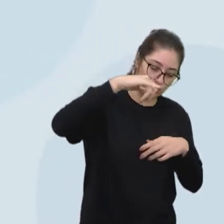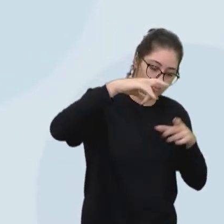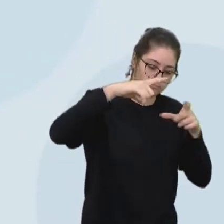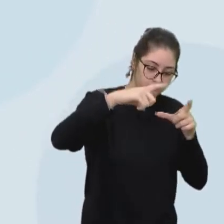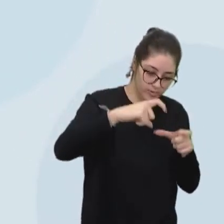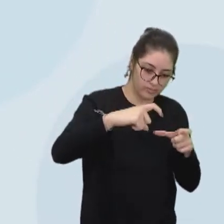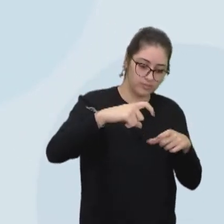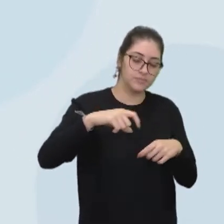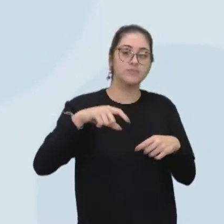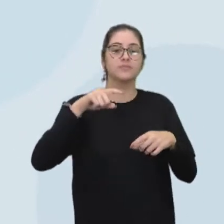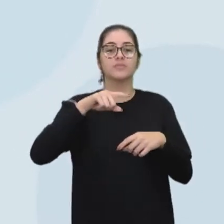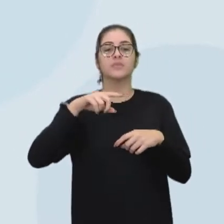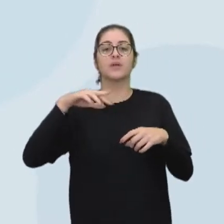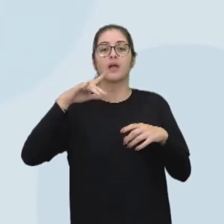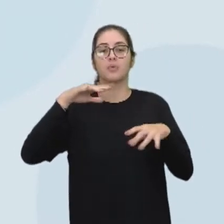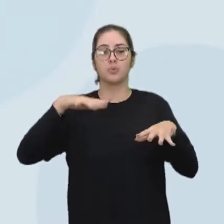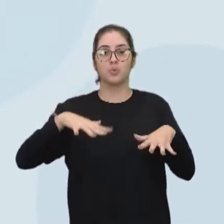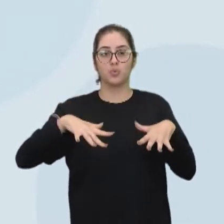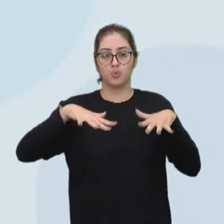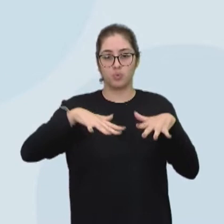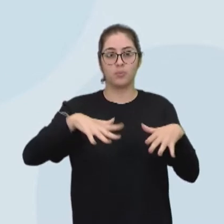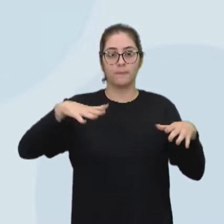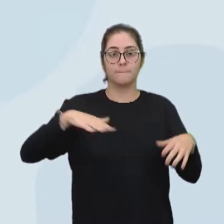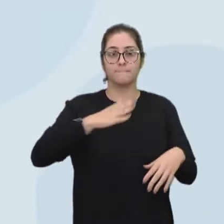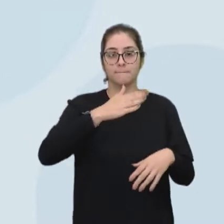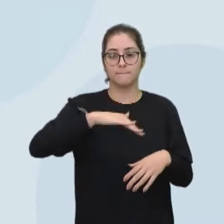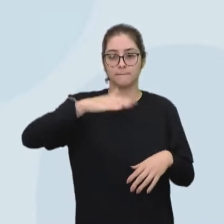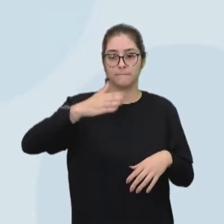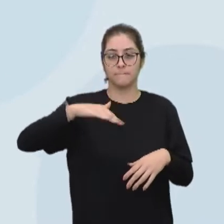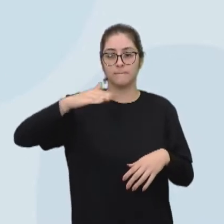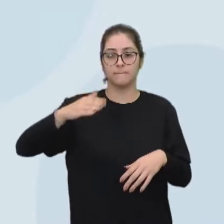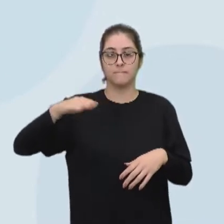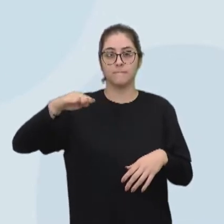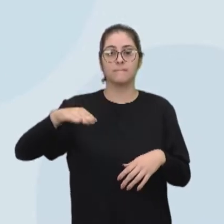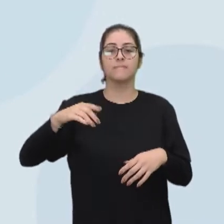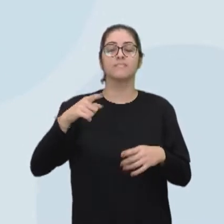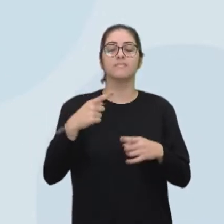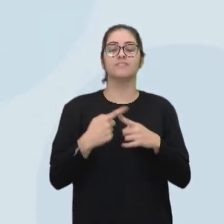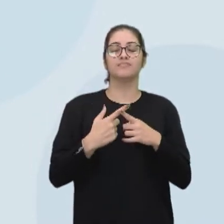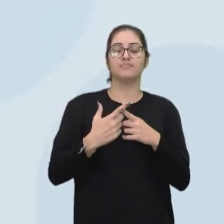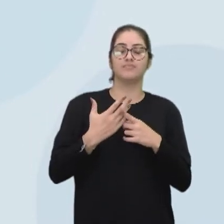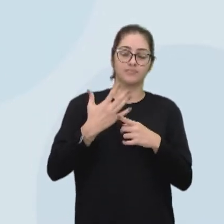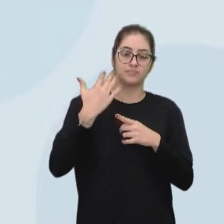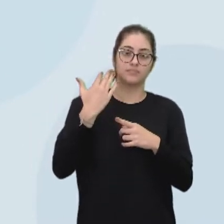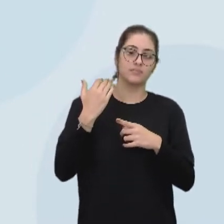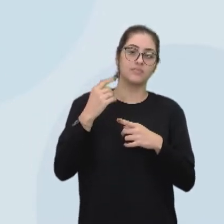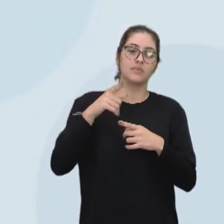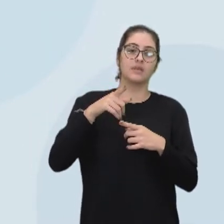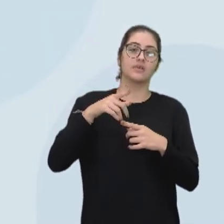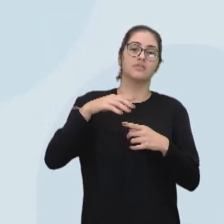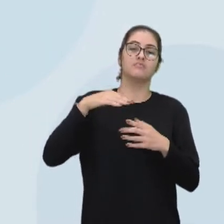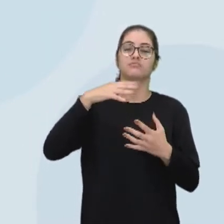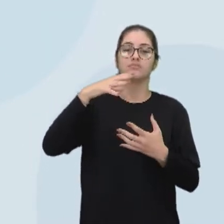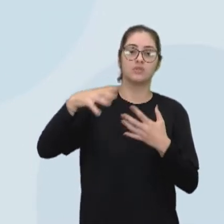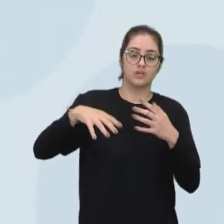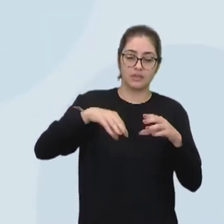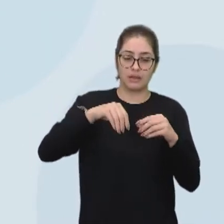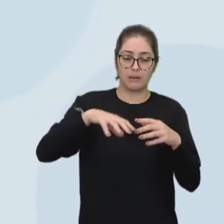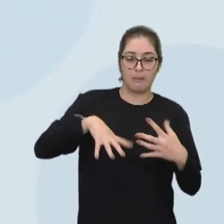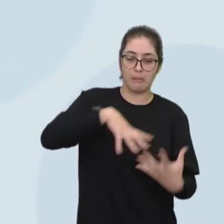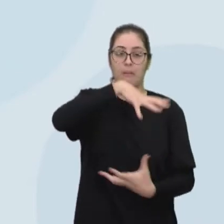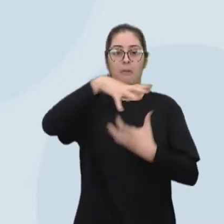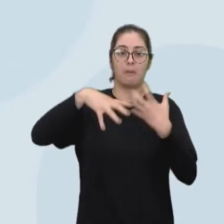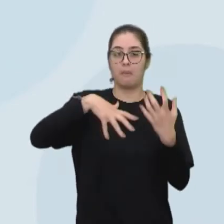mar, principalmente porque aconteceu lá fatos, né, de colapsos de terra, né,